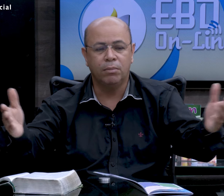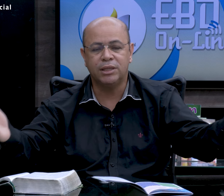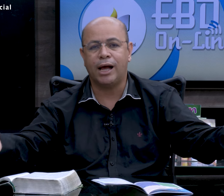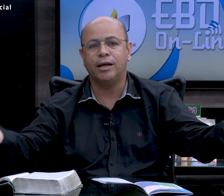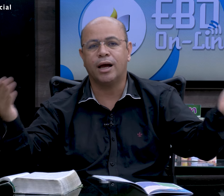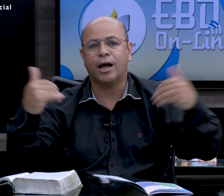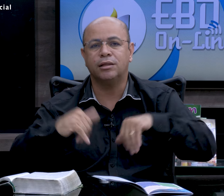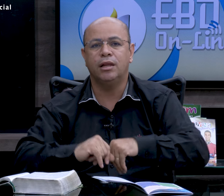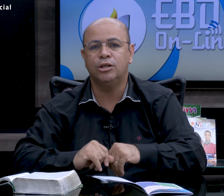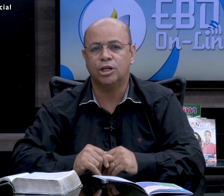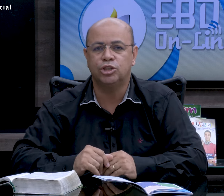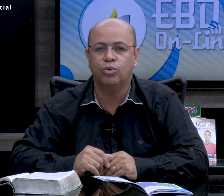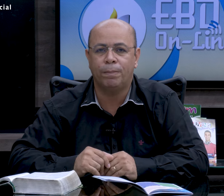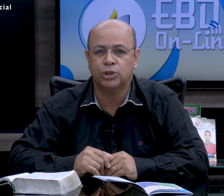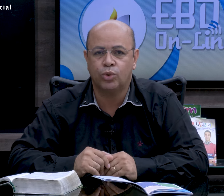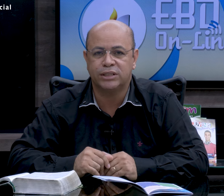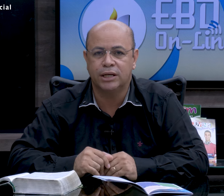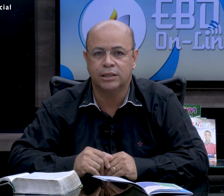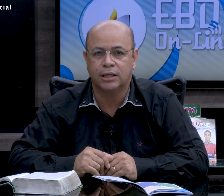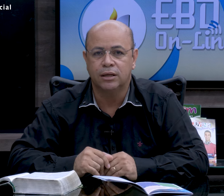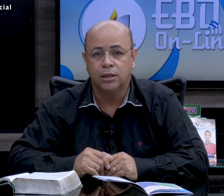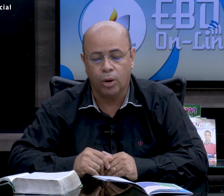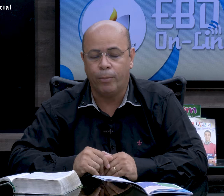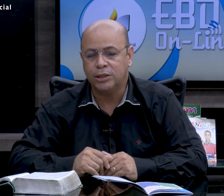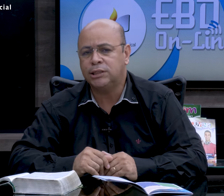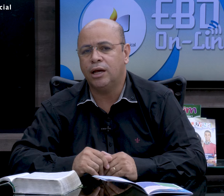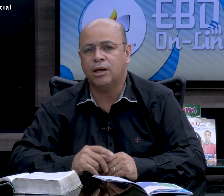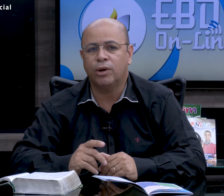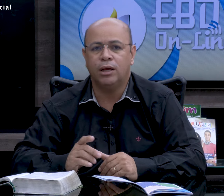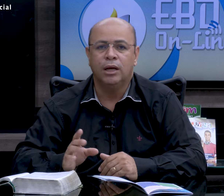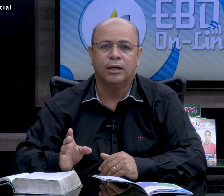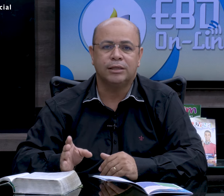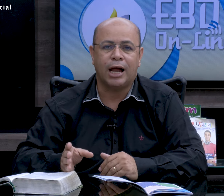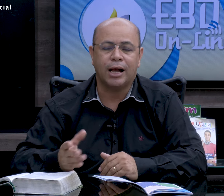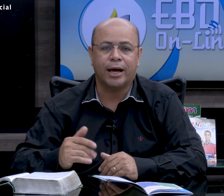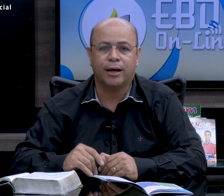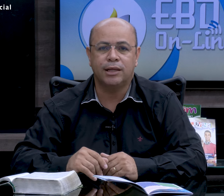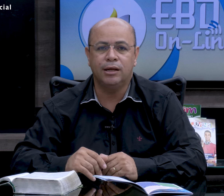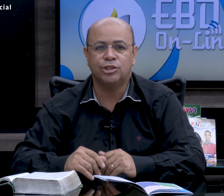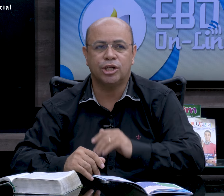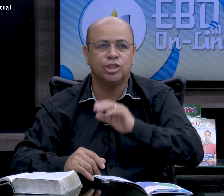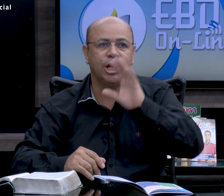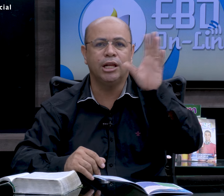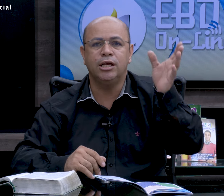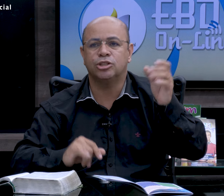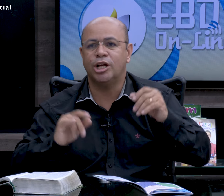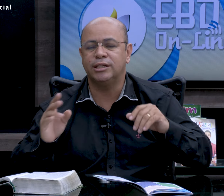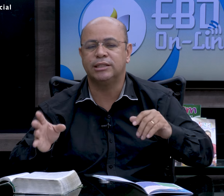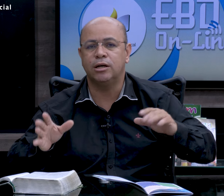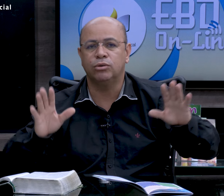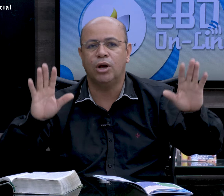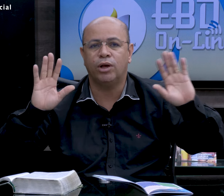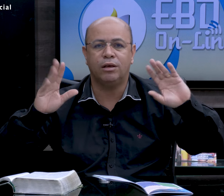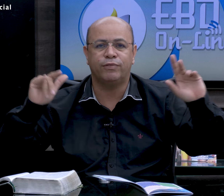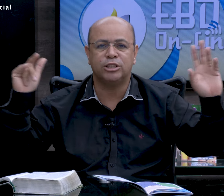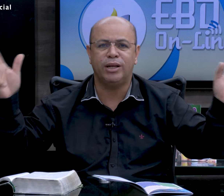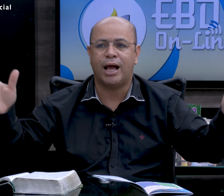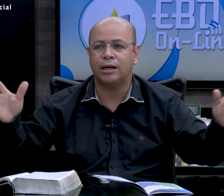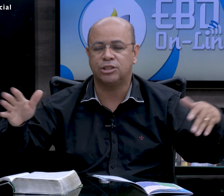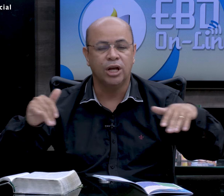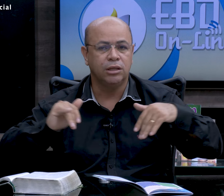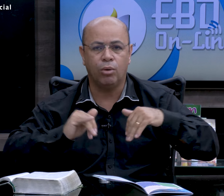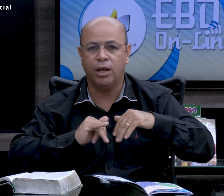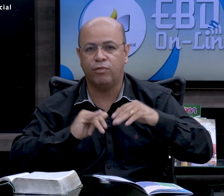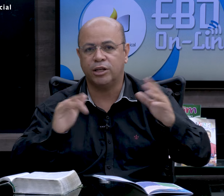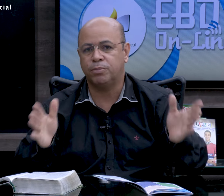Então me dá aí características de uma pessoa Santa então pode ser que alguém traga características de Elias de Eliseu de alguém que faz